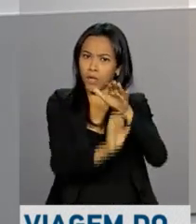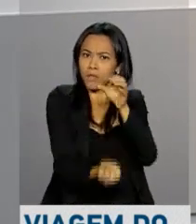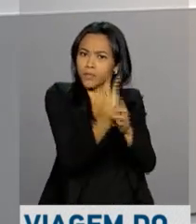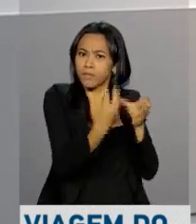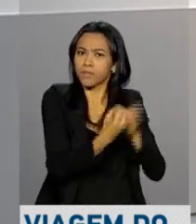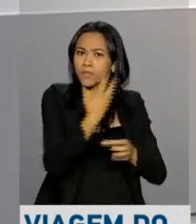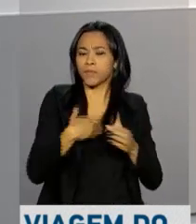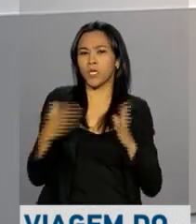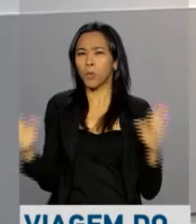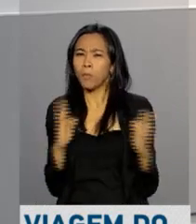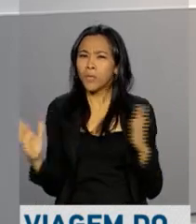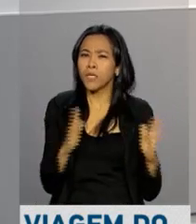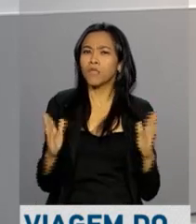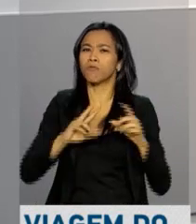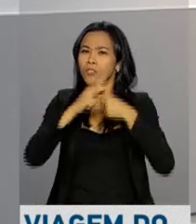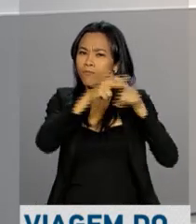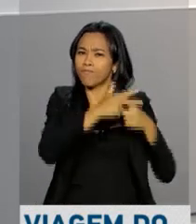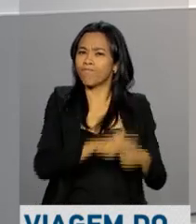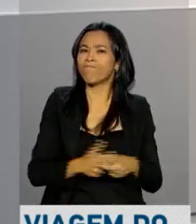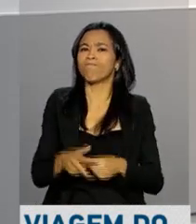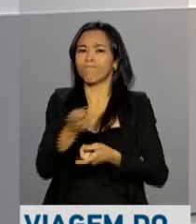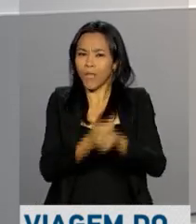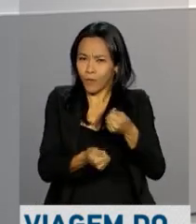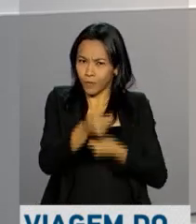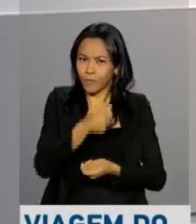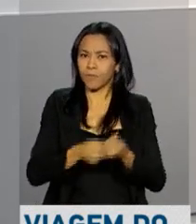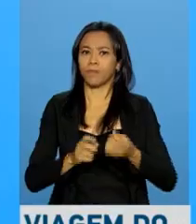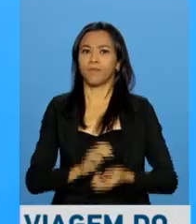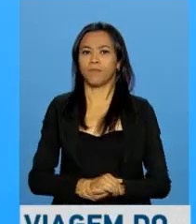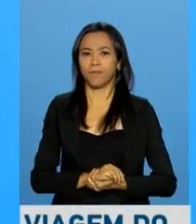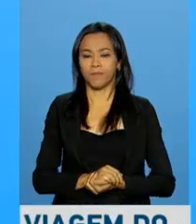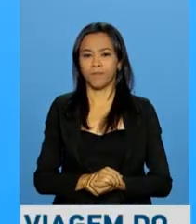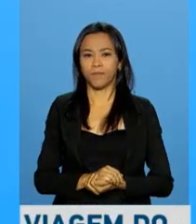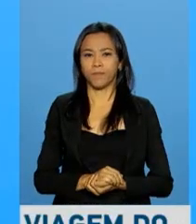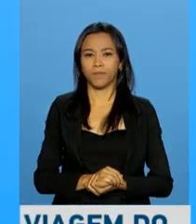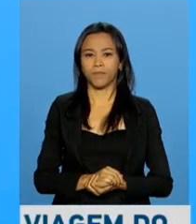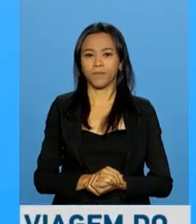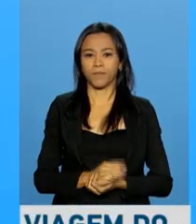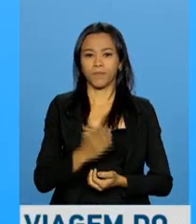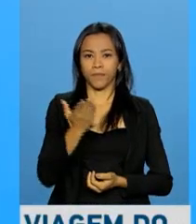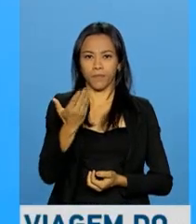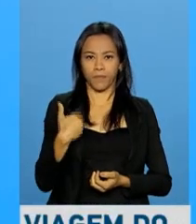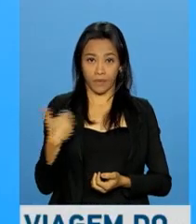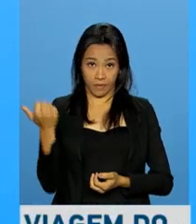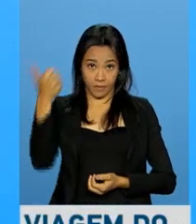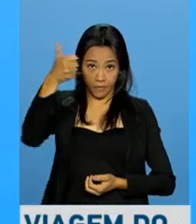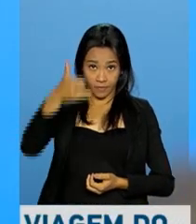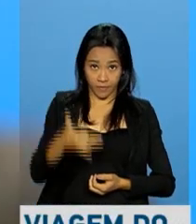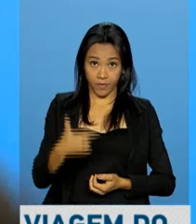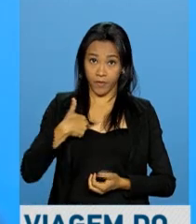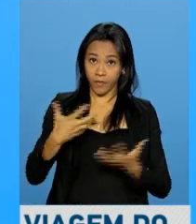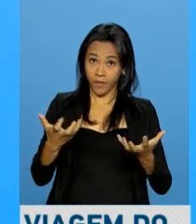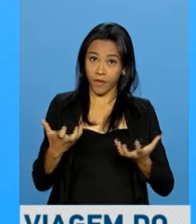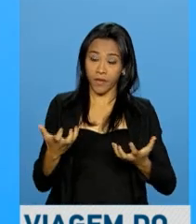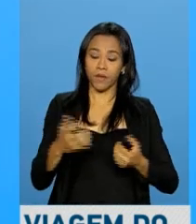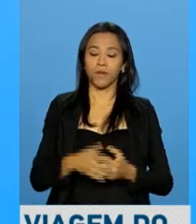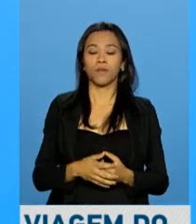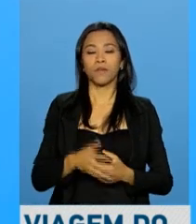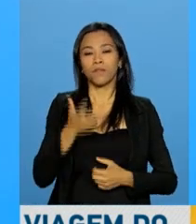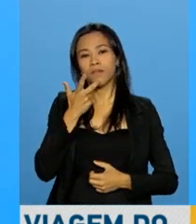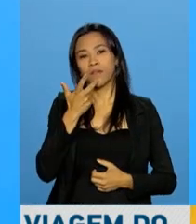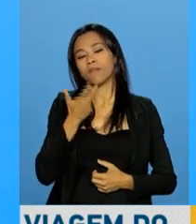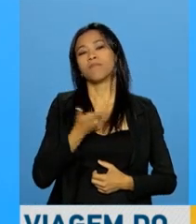atravessa hoje um período de modernização econômica. Eu quero dizer da